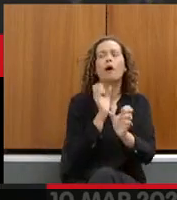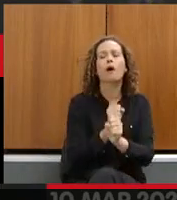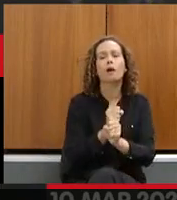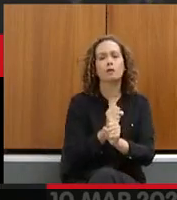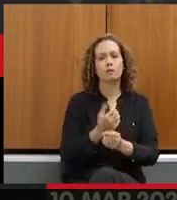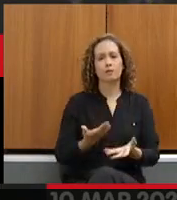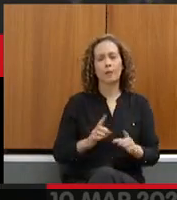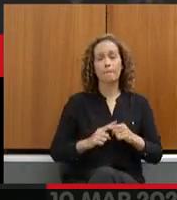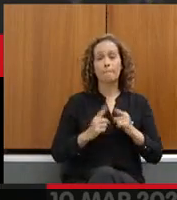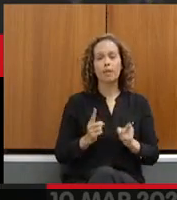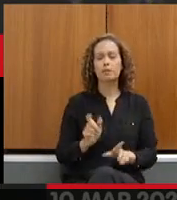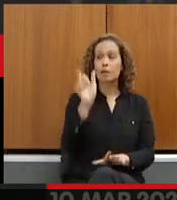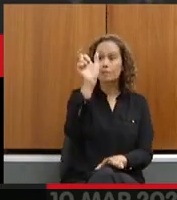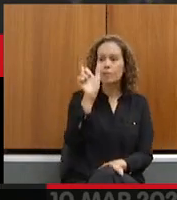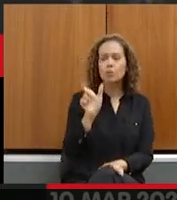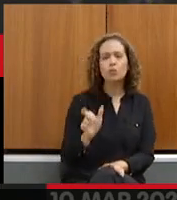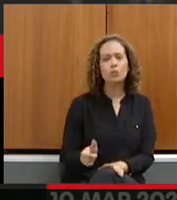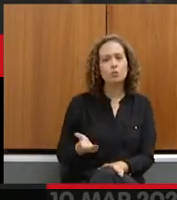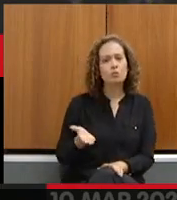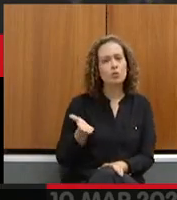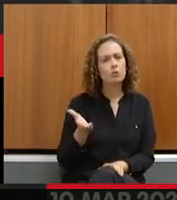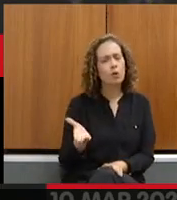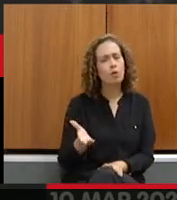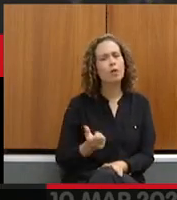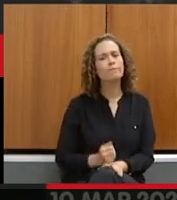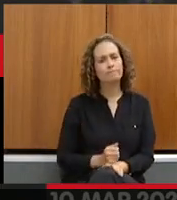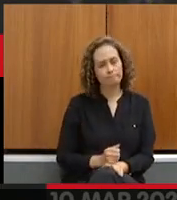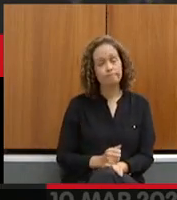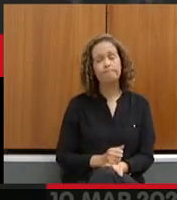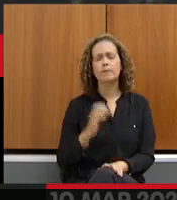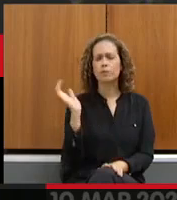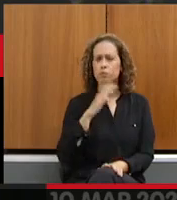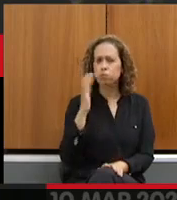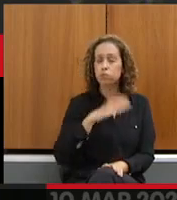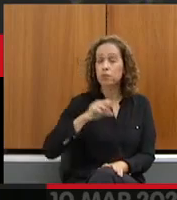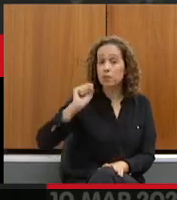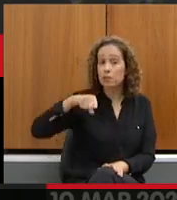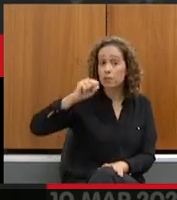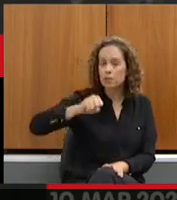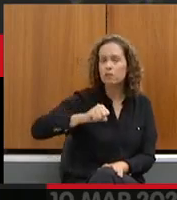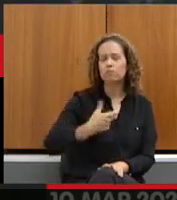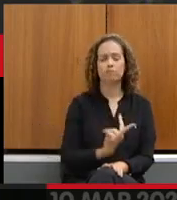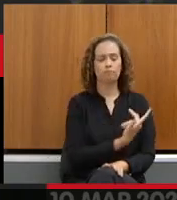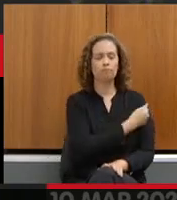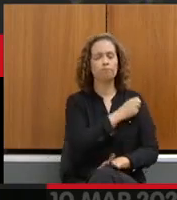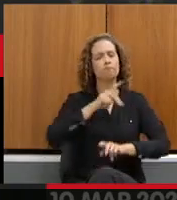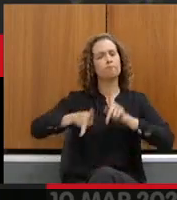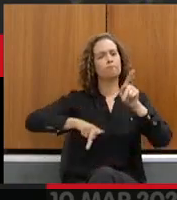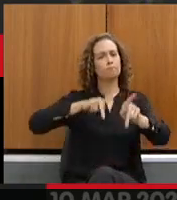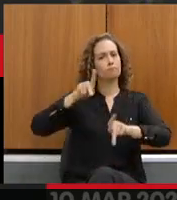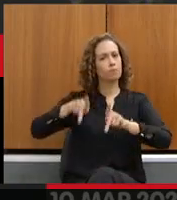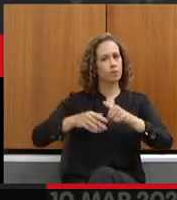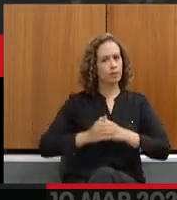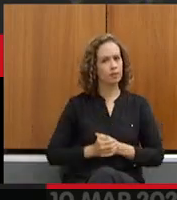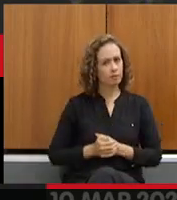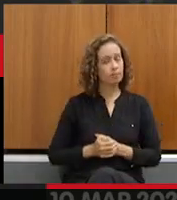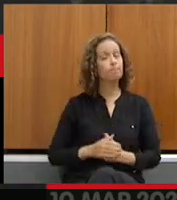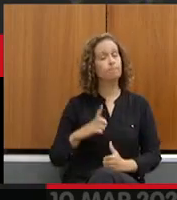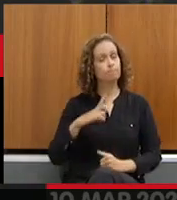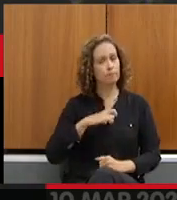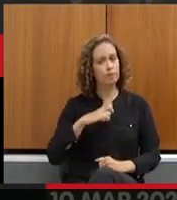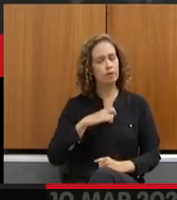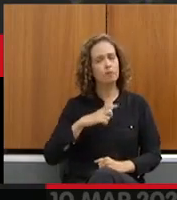indivíduo da pessoa então nós temos pressa sim em vacinar a nossa população temos condições de